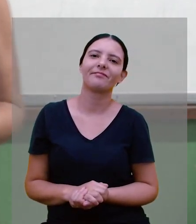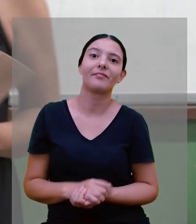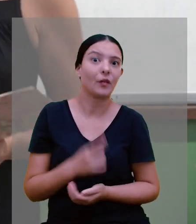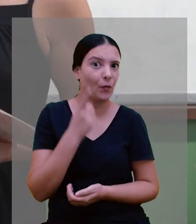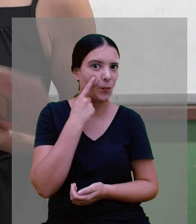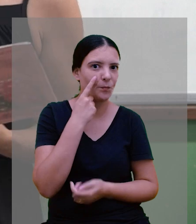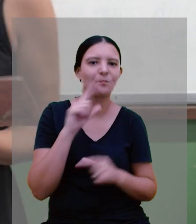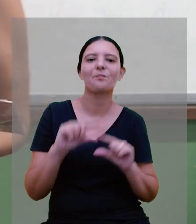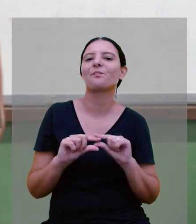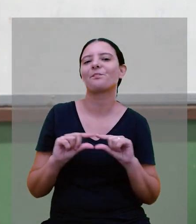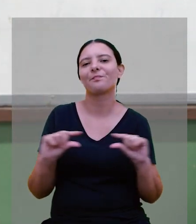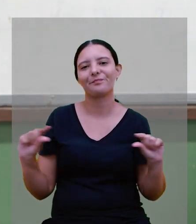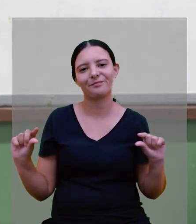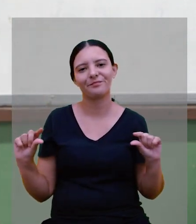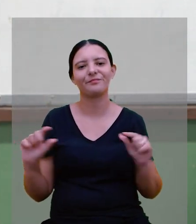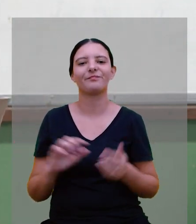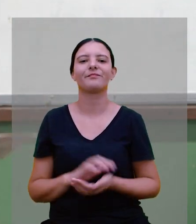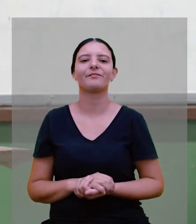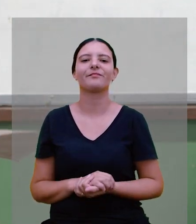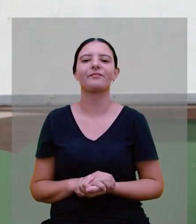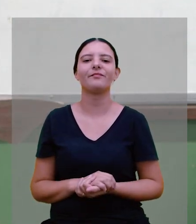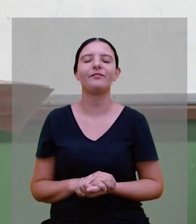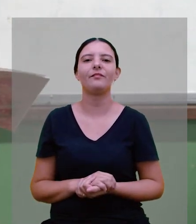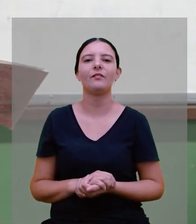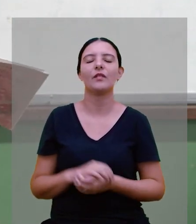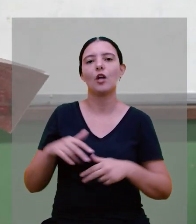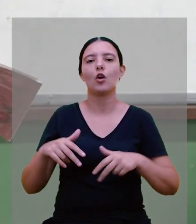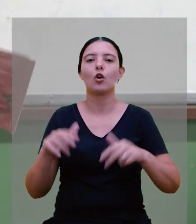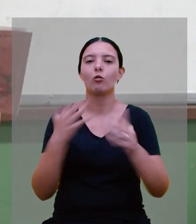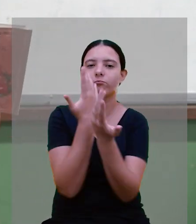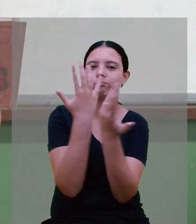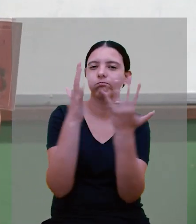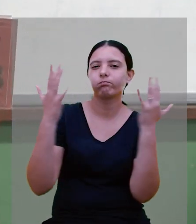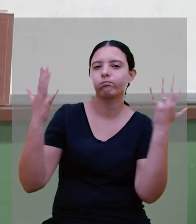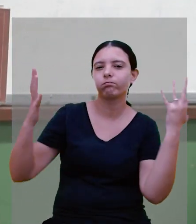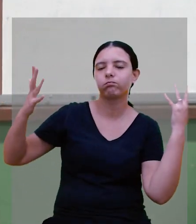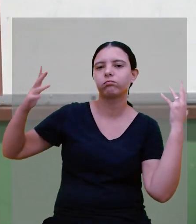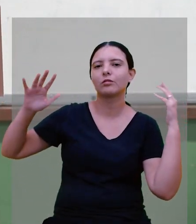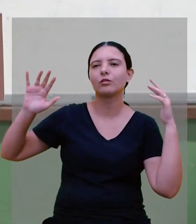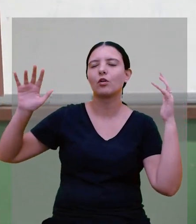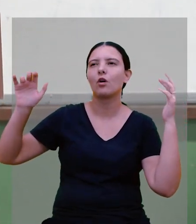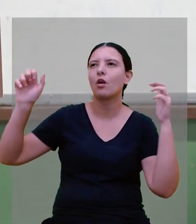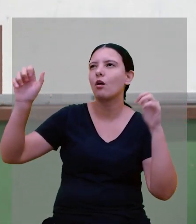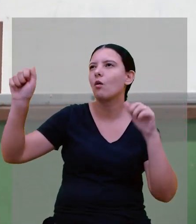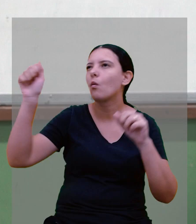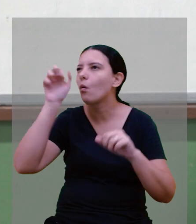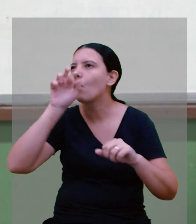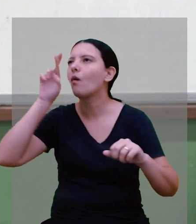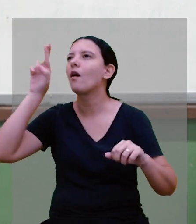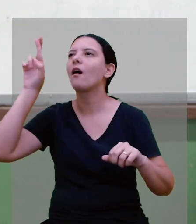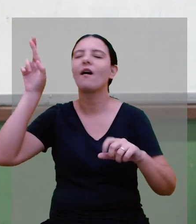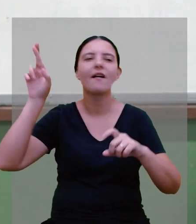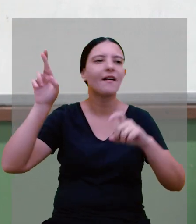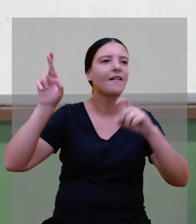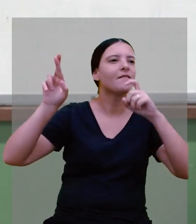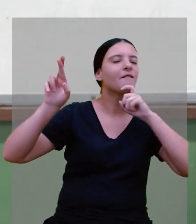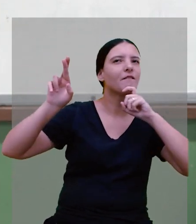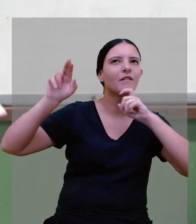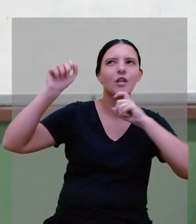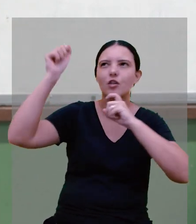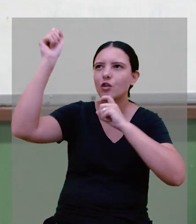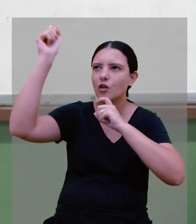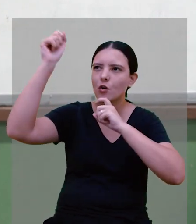Olha só, a frase é a seguinte. No bosque perdido, o ar é verde e o sol pinta no